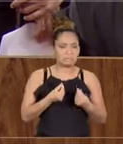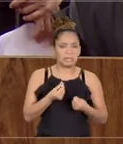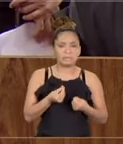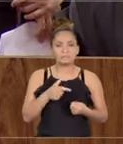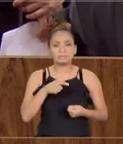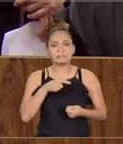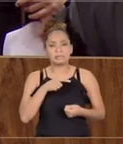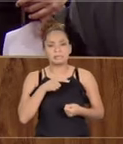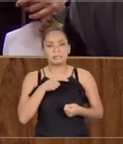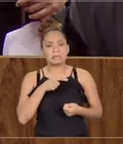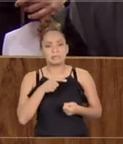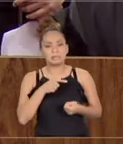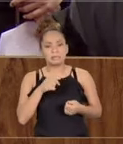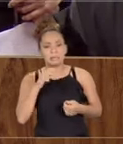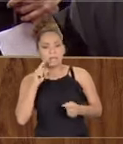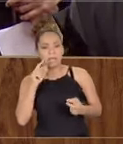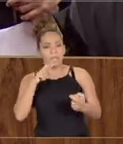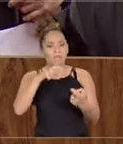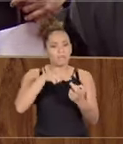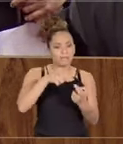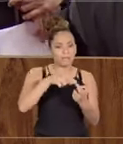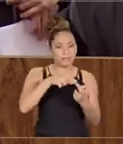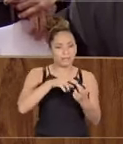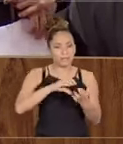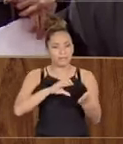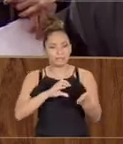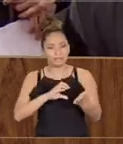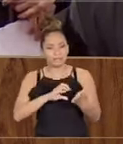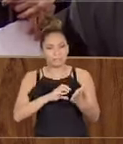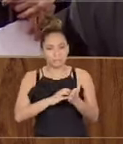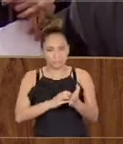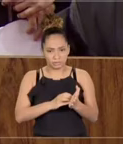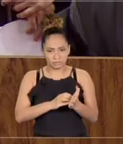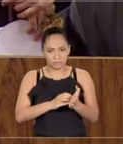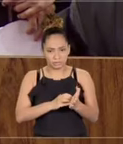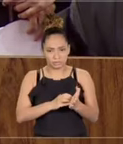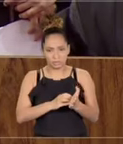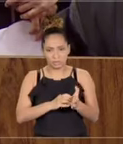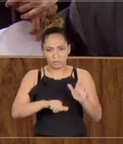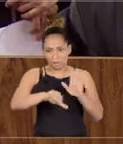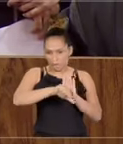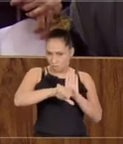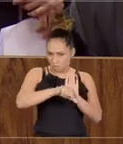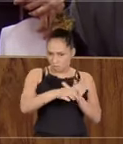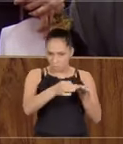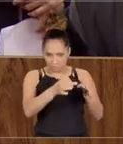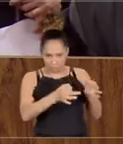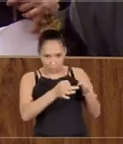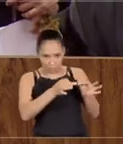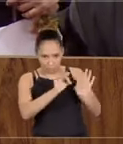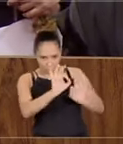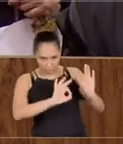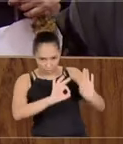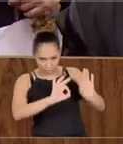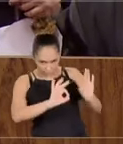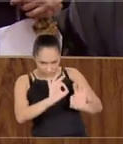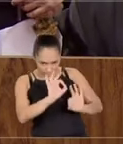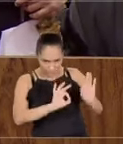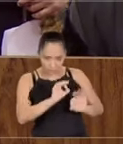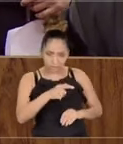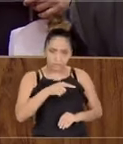respeito à relação do partido com o crime organizado, e isso ainda, à época,